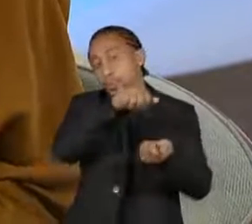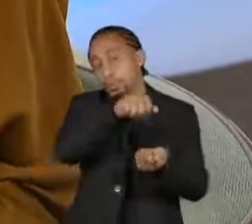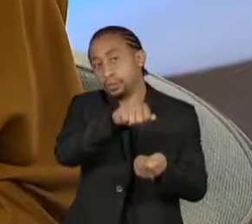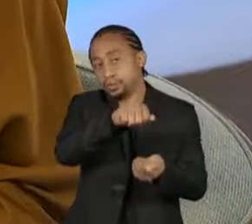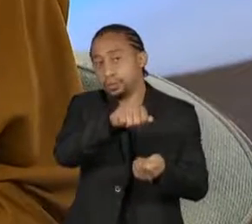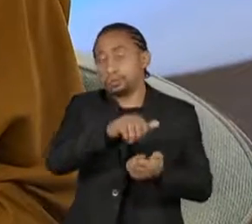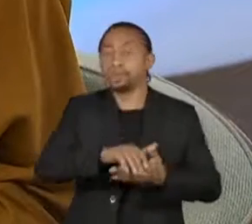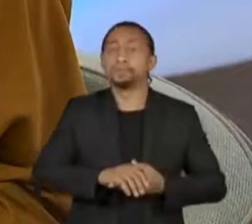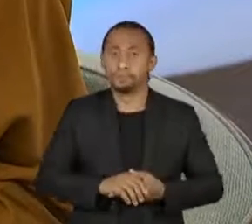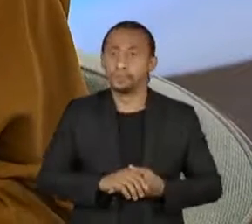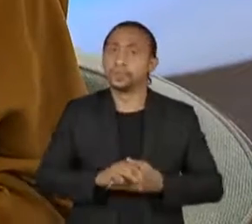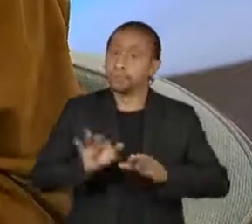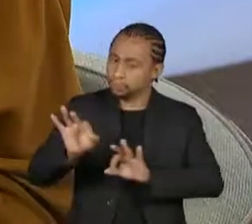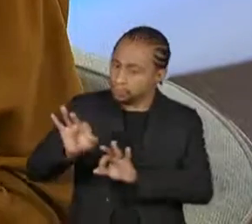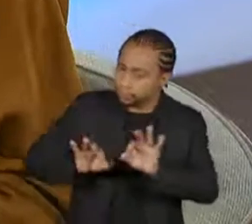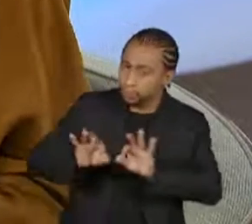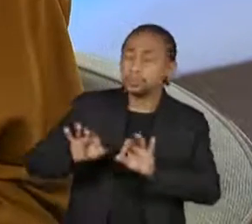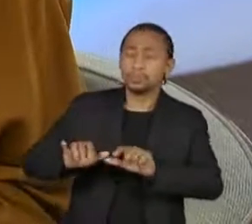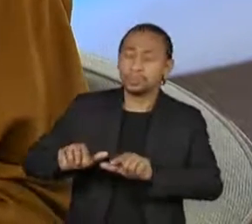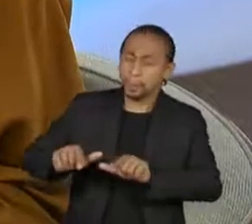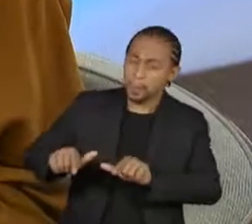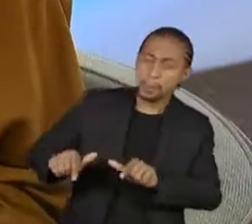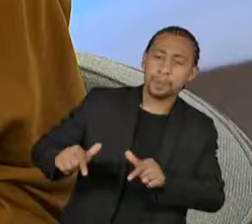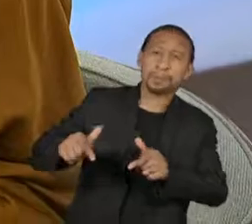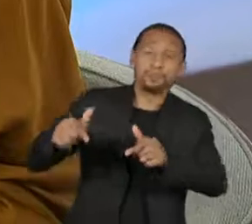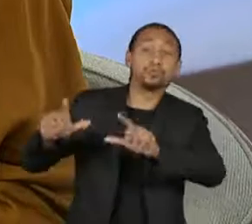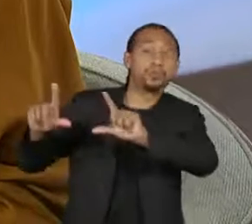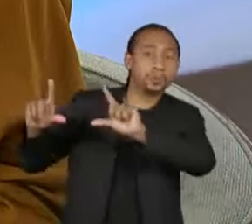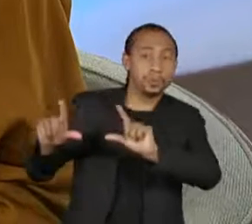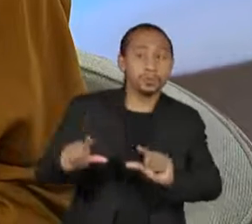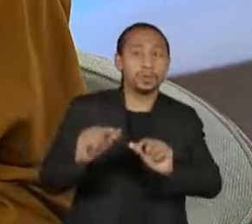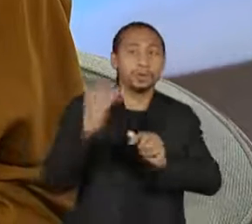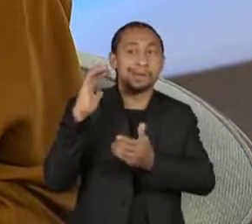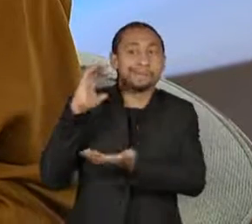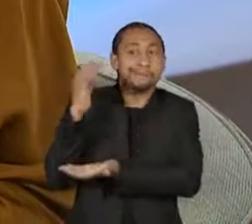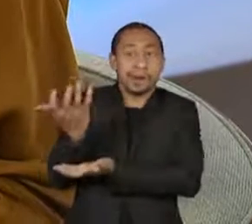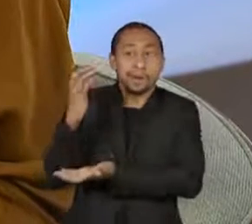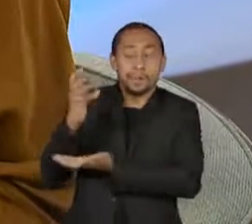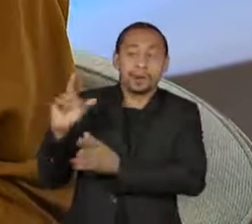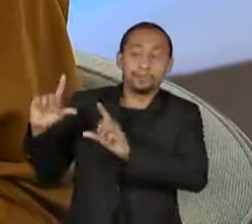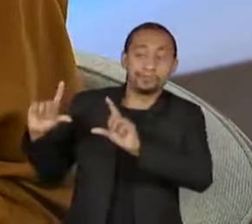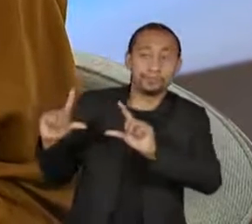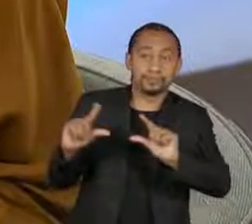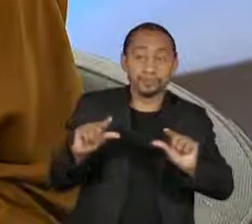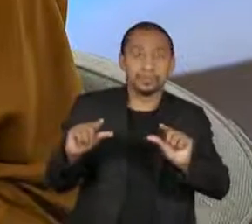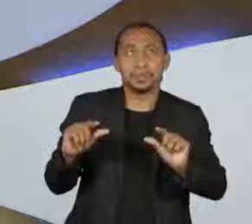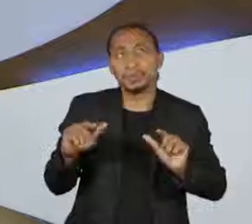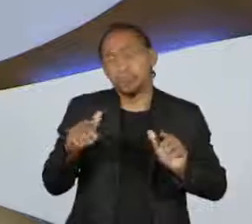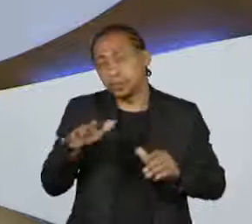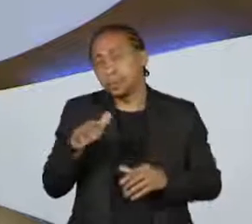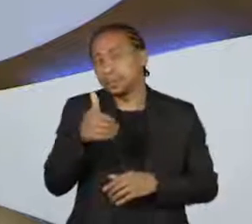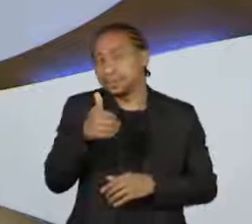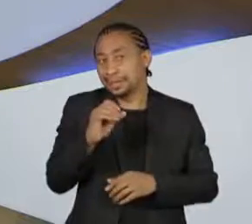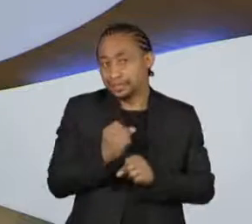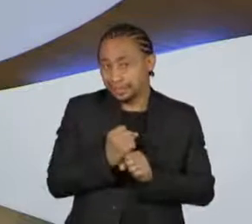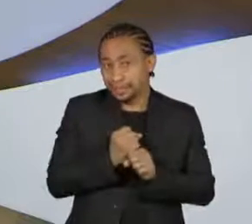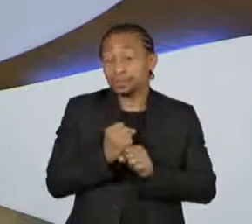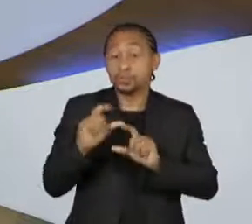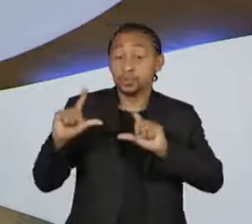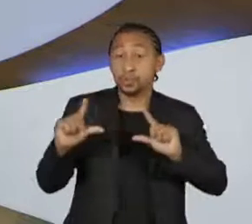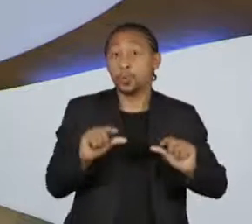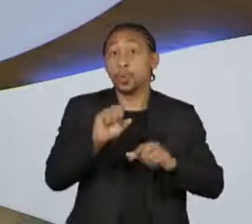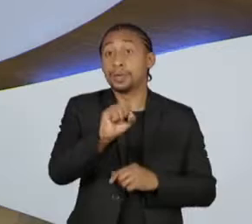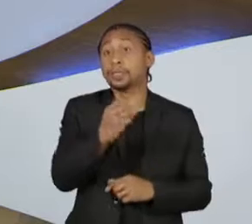conseguiu reduzir desmatamento por quase uma década em 83% e ser responsáveis por evitar lançar